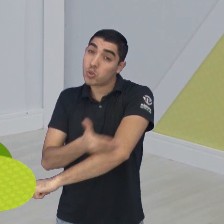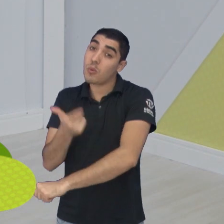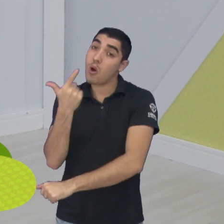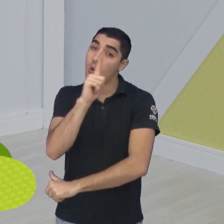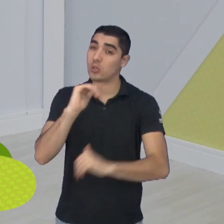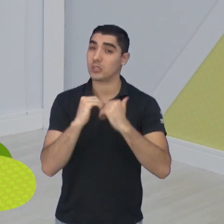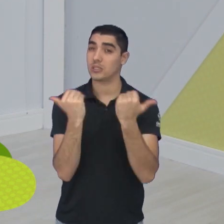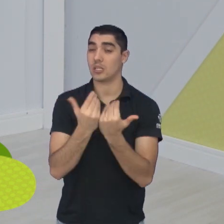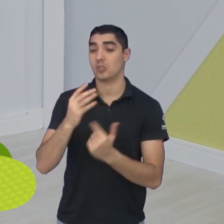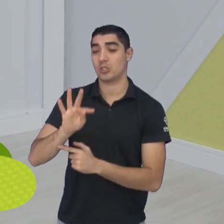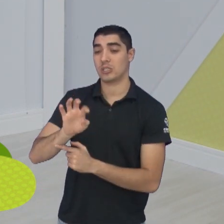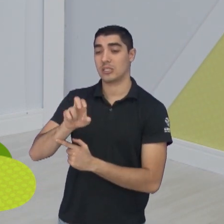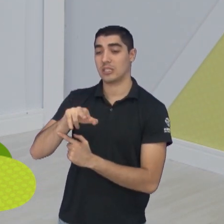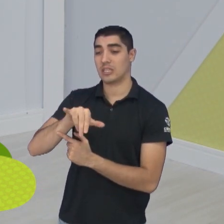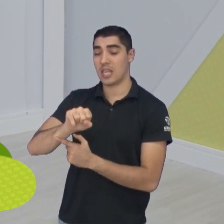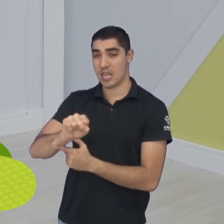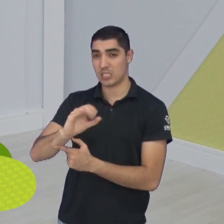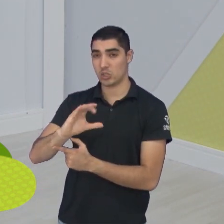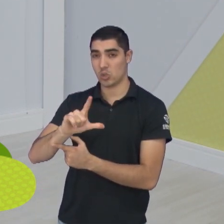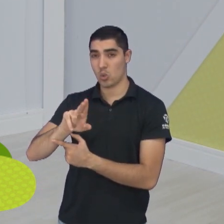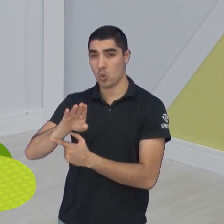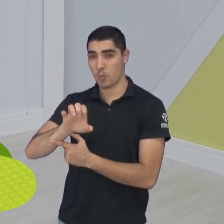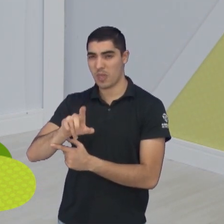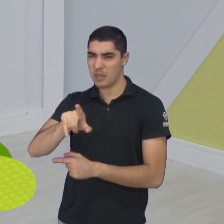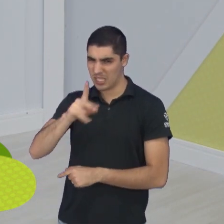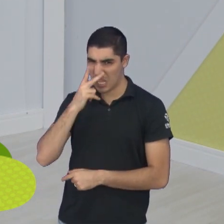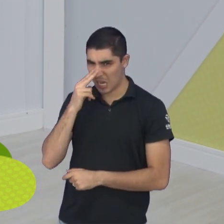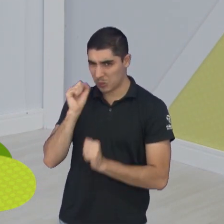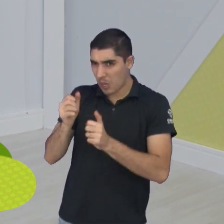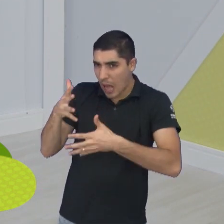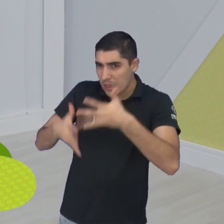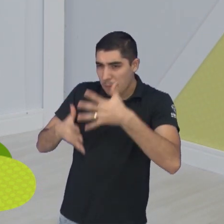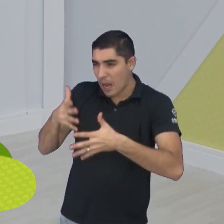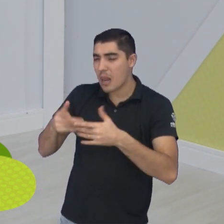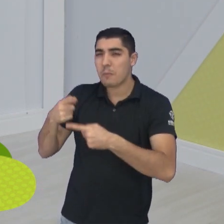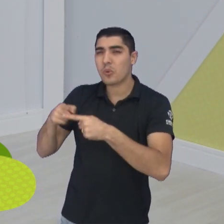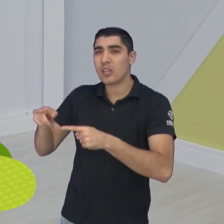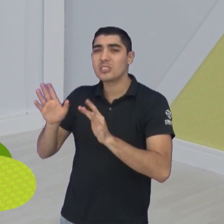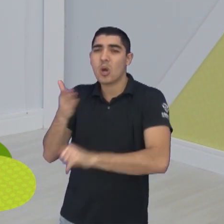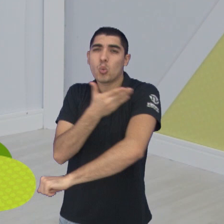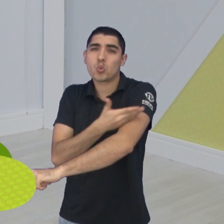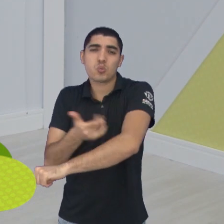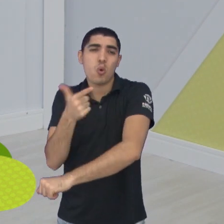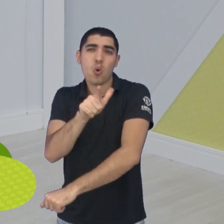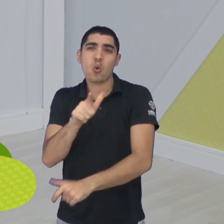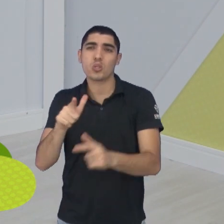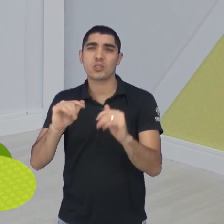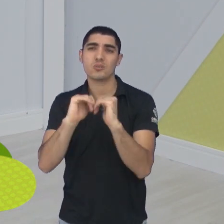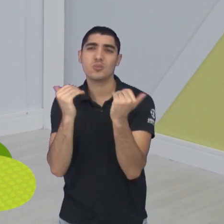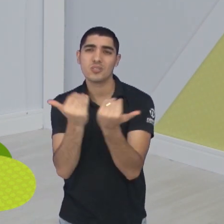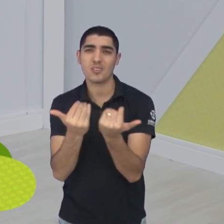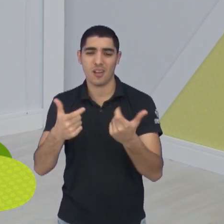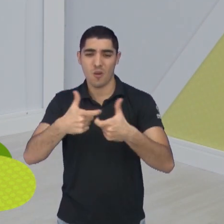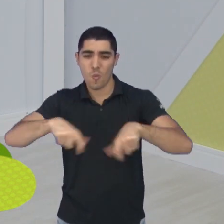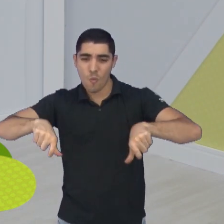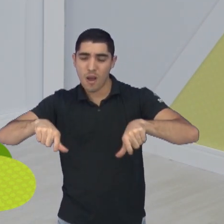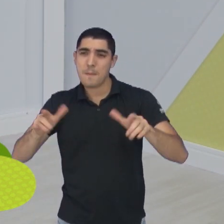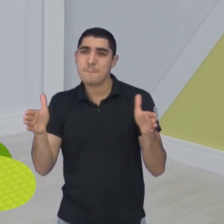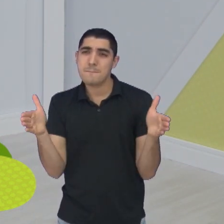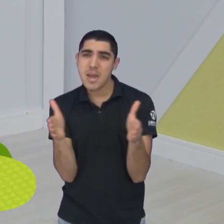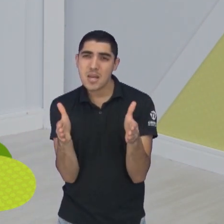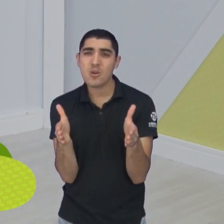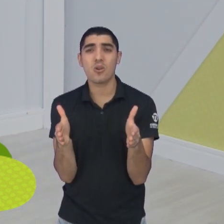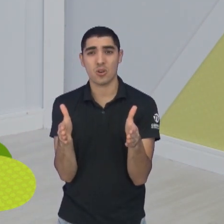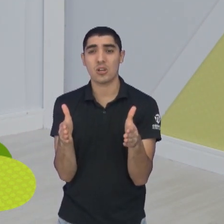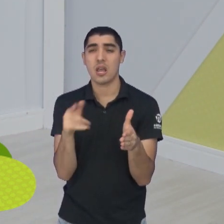um fator que dificulta um pouco para o São José pelo fato de estar acostumado a jogar numa quadra menor, em que pese lá ser a medida